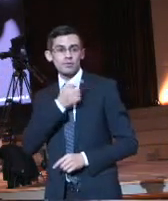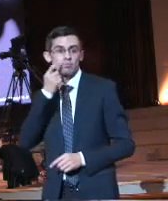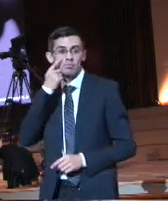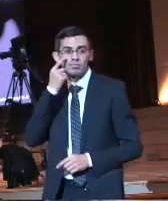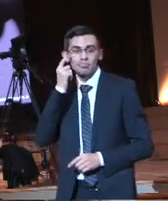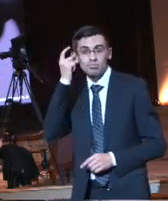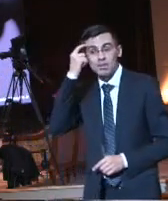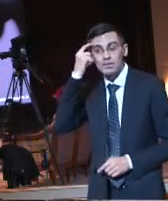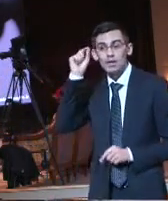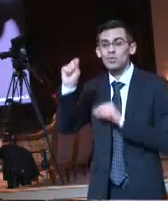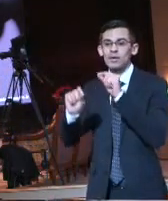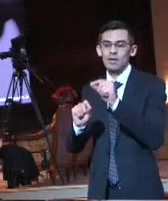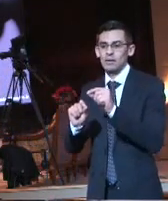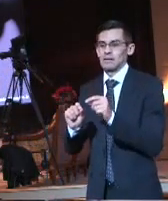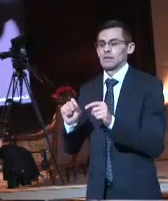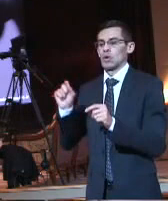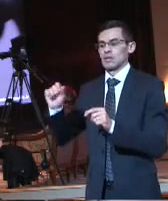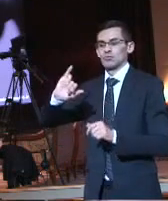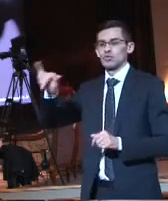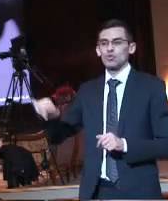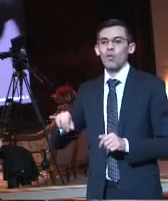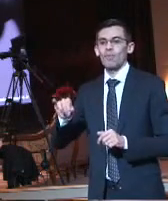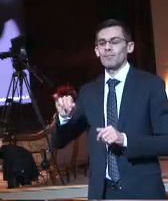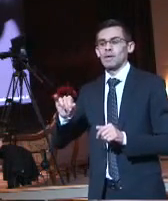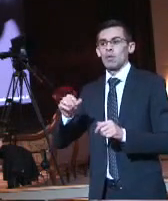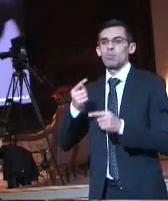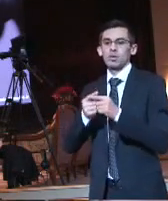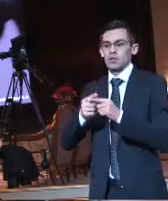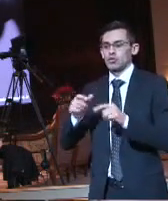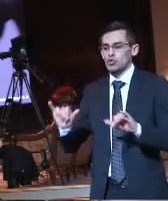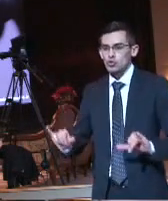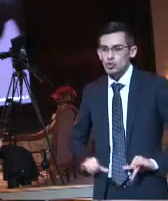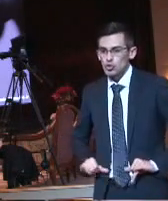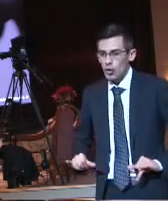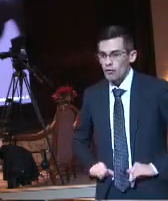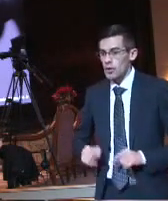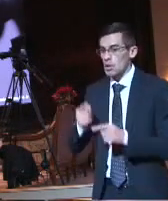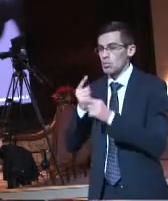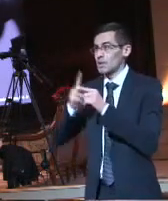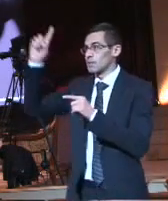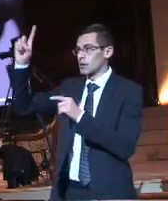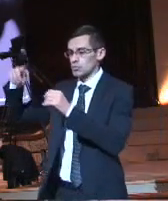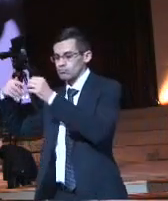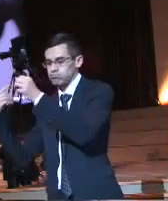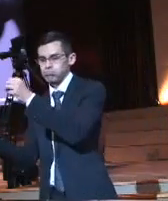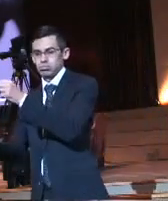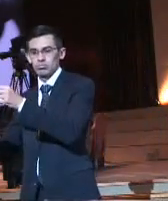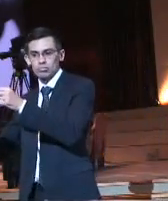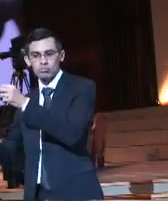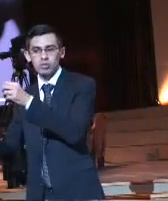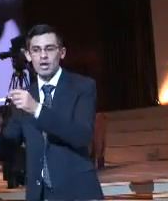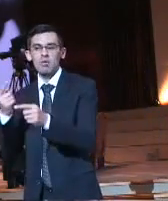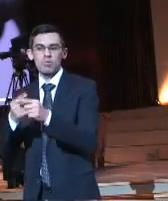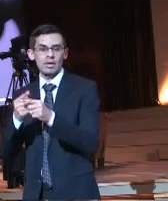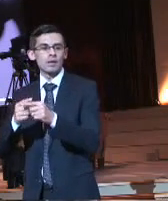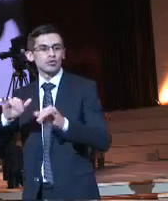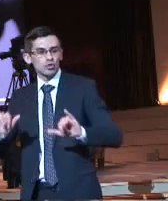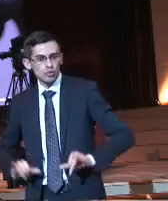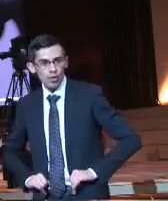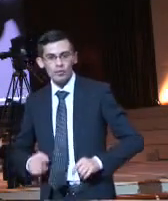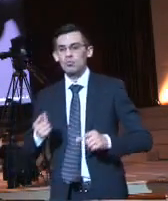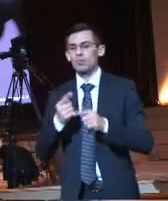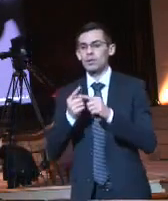de primeiro grau. Então, se alguém sofre é porque Deus está castigando, se alguém sofre é porque tem pecado.